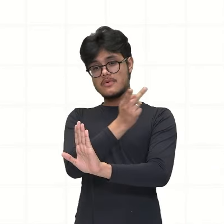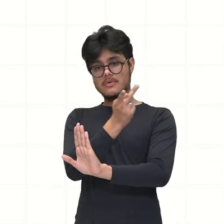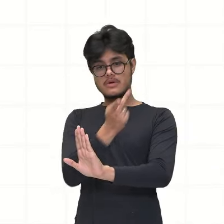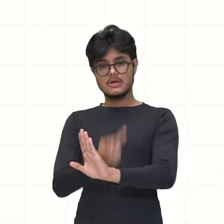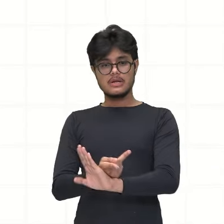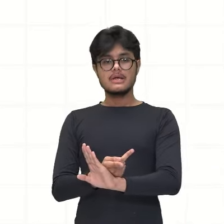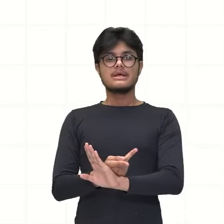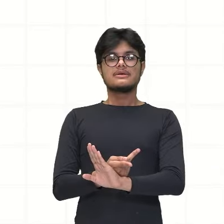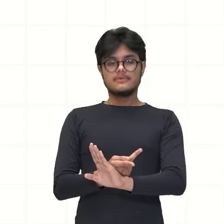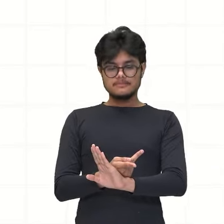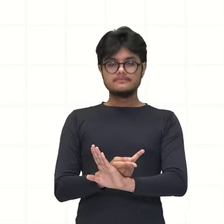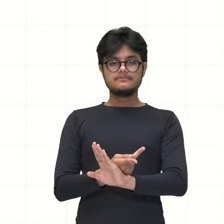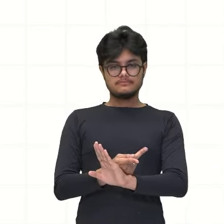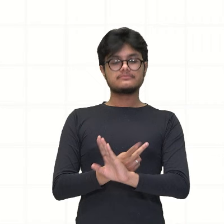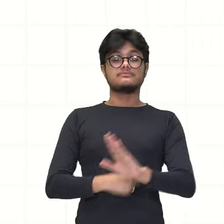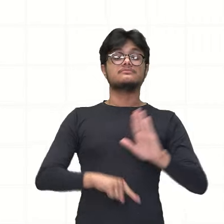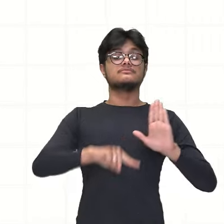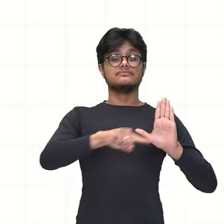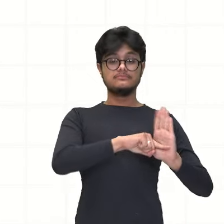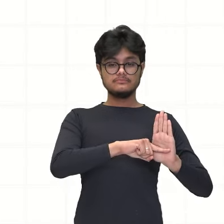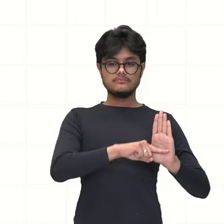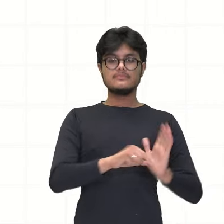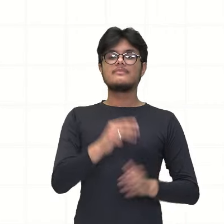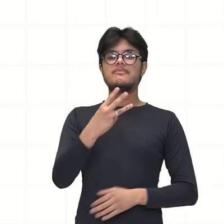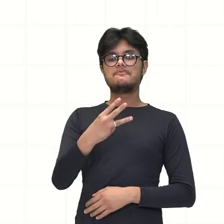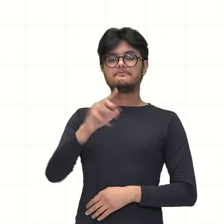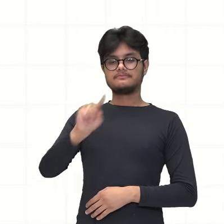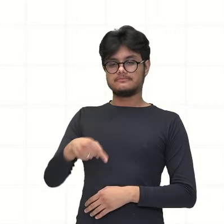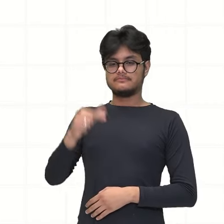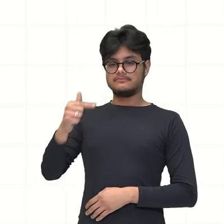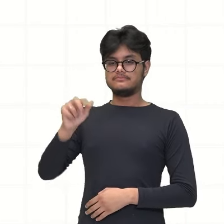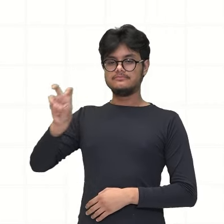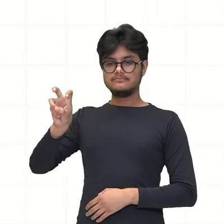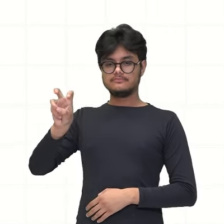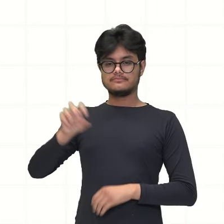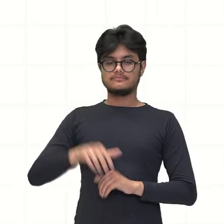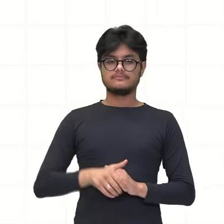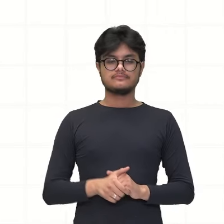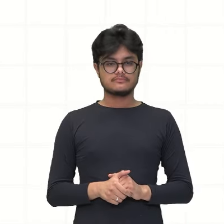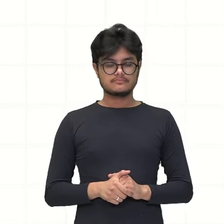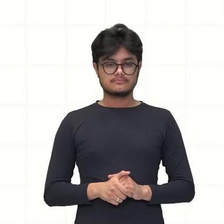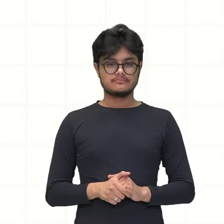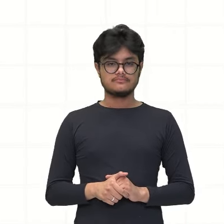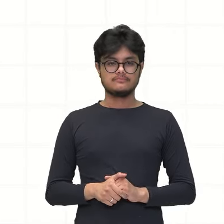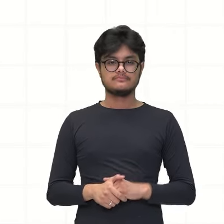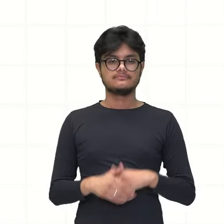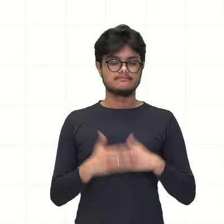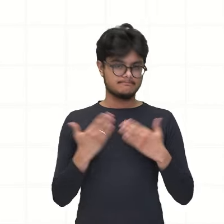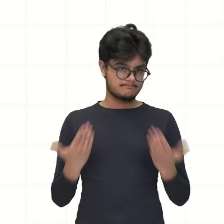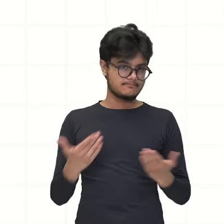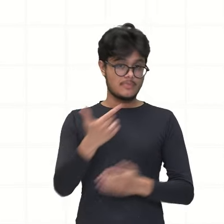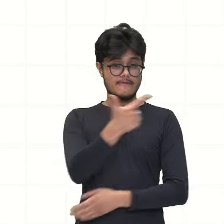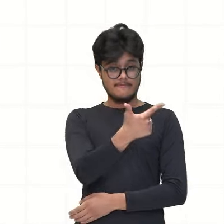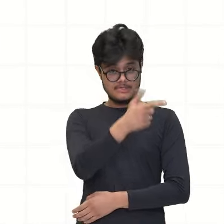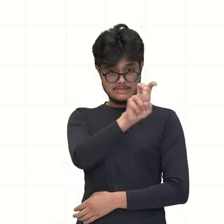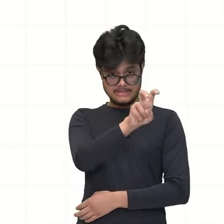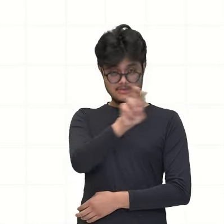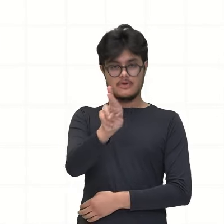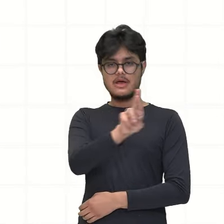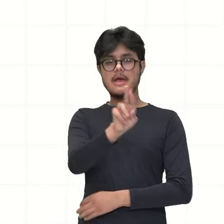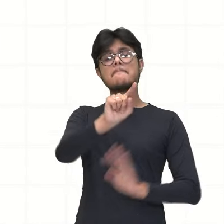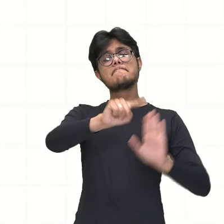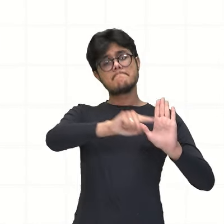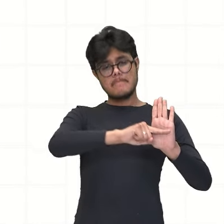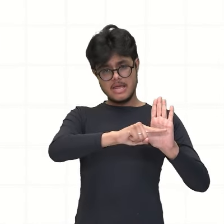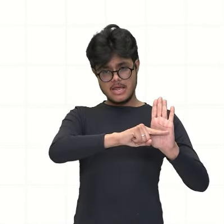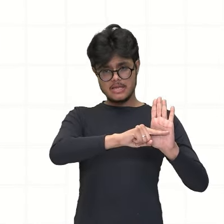eu vou fazer? Eu vou subtrair esse valor do valor original. Então, o preço final vai ser o valor original, que